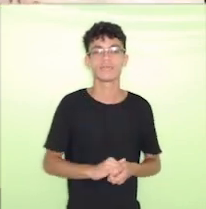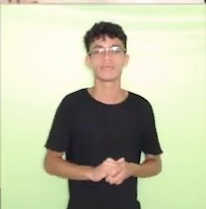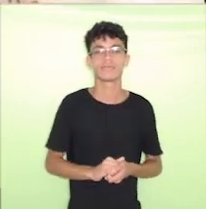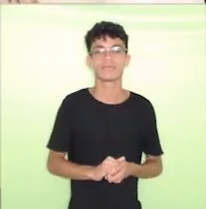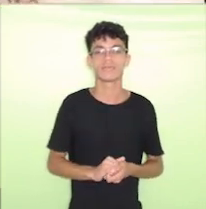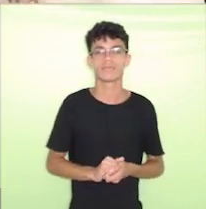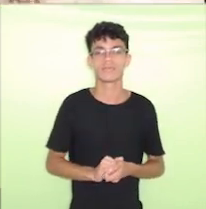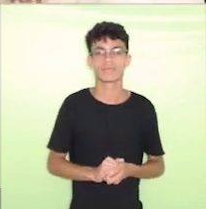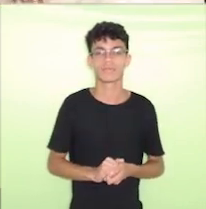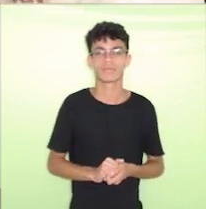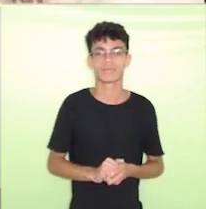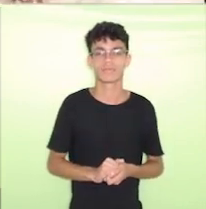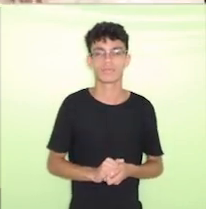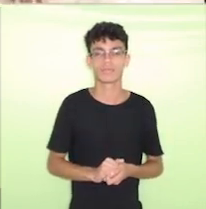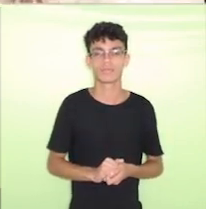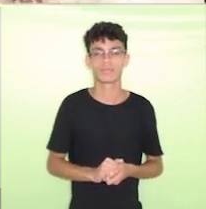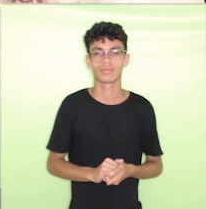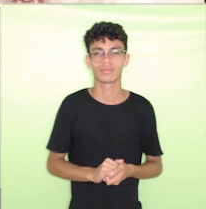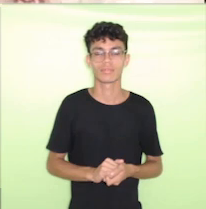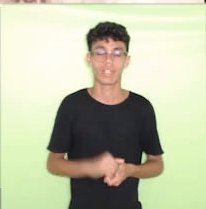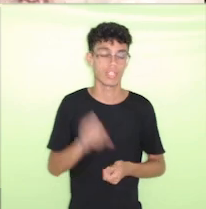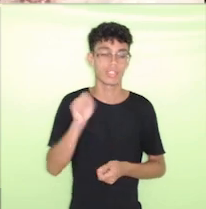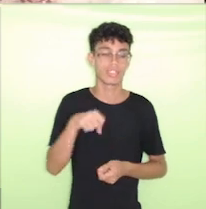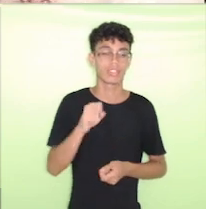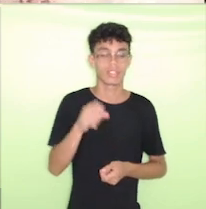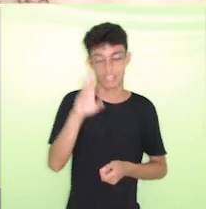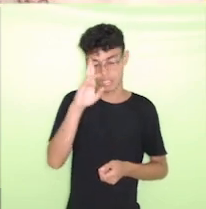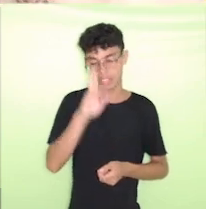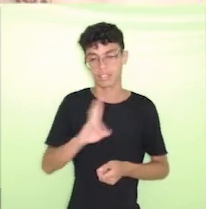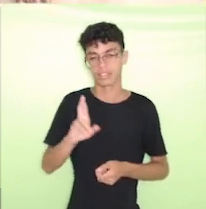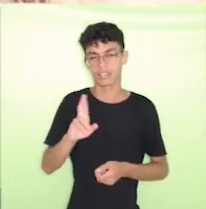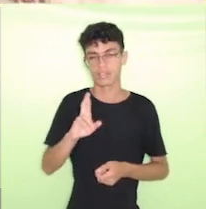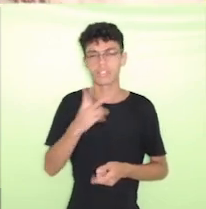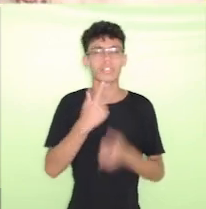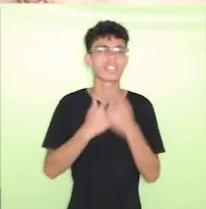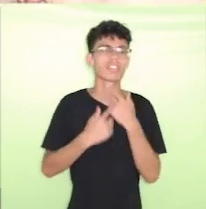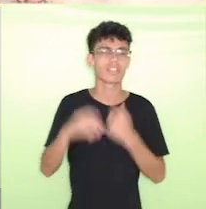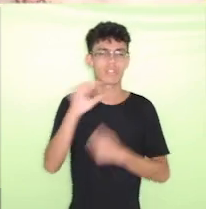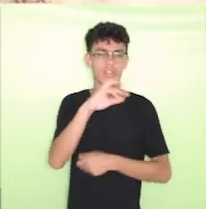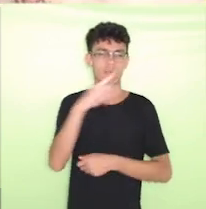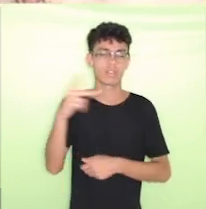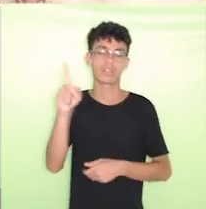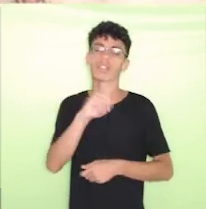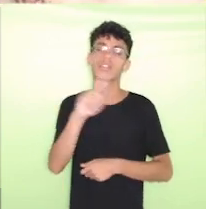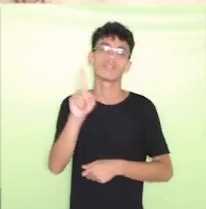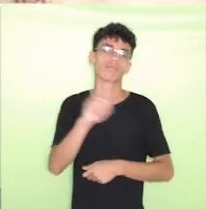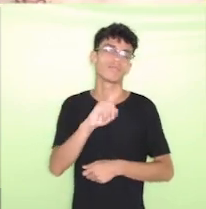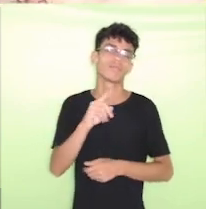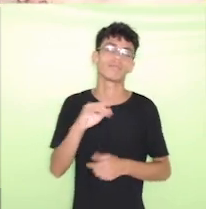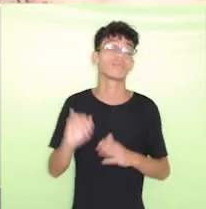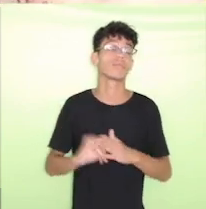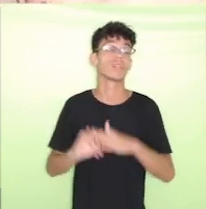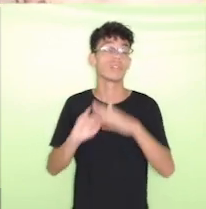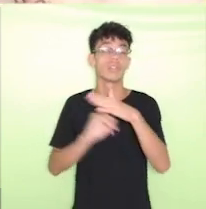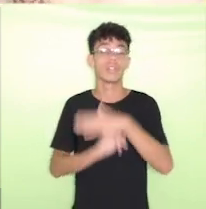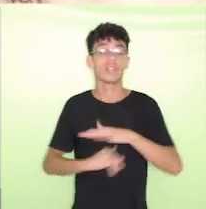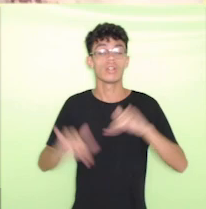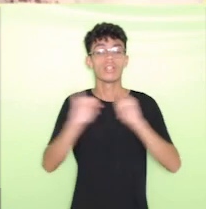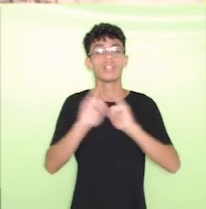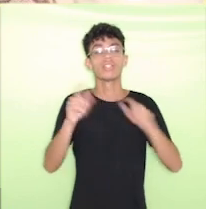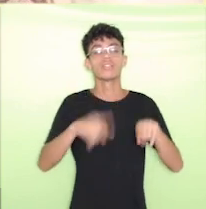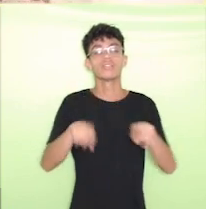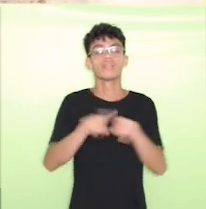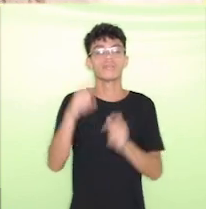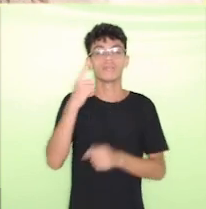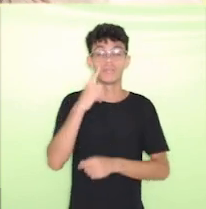no mais periférico. Isso, monsenhor. E não era esse o desejo das cooperadoras do Instituto. Elas disseram também para o